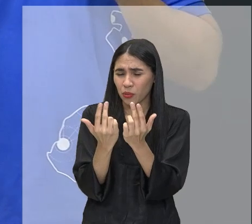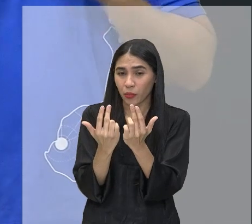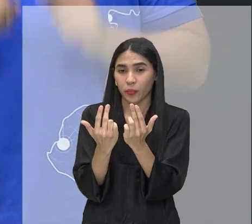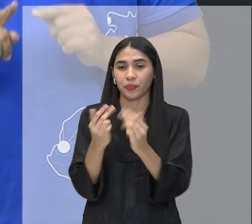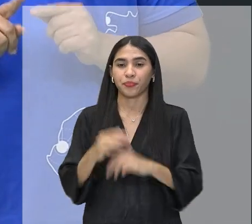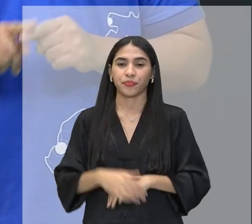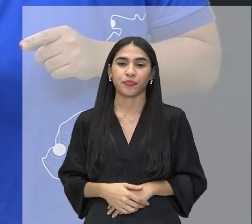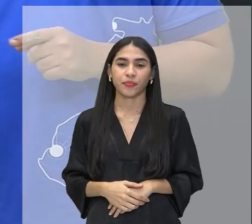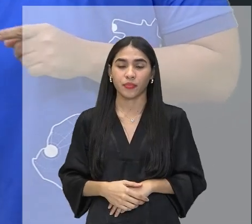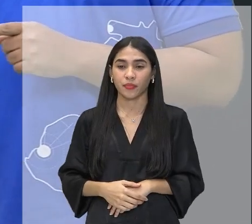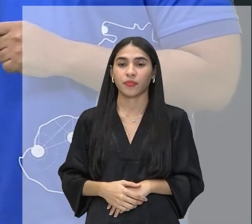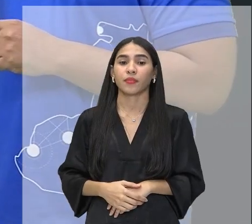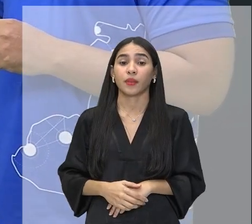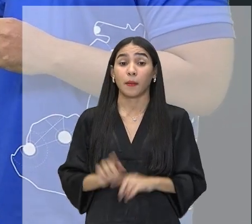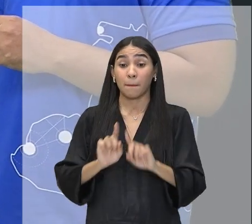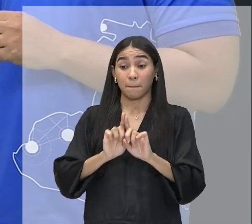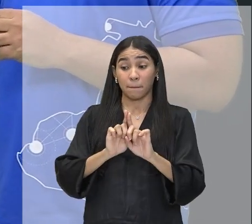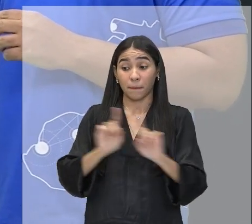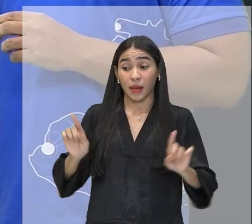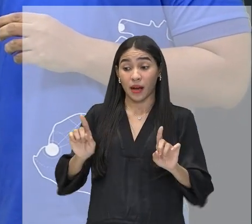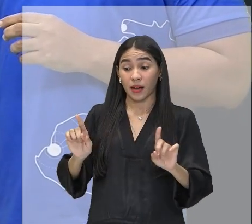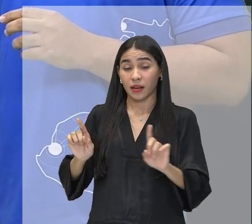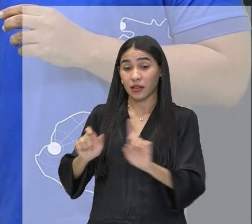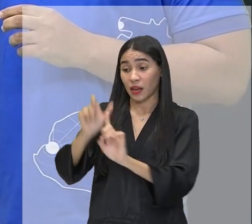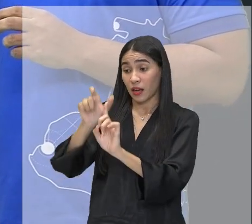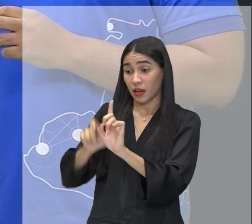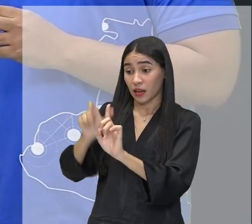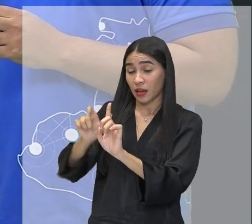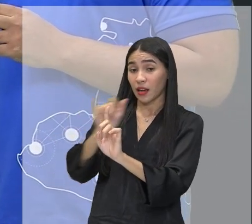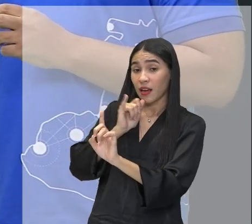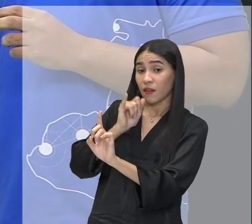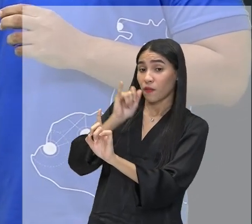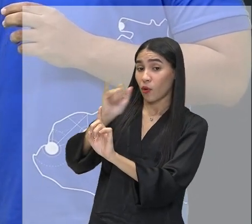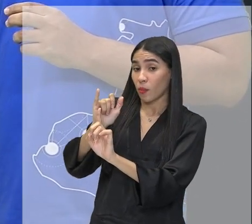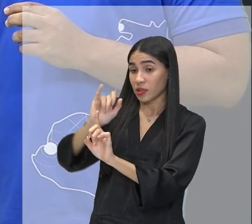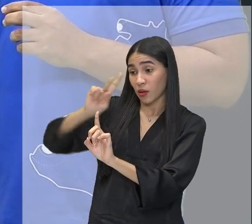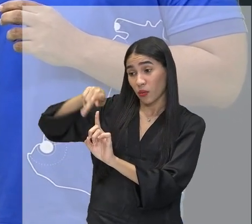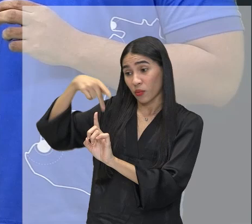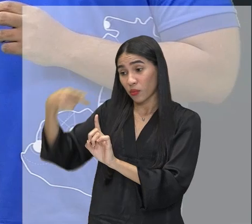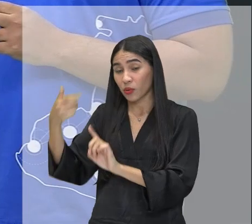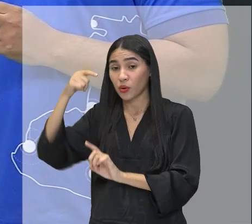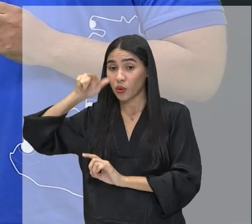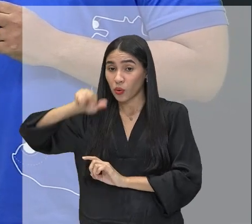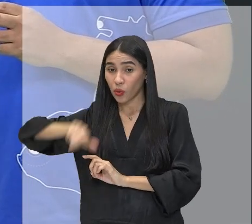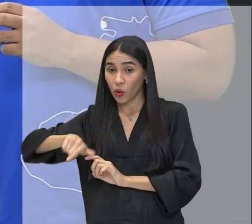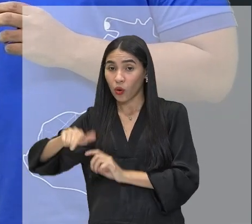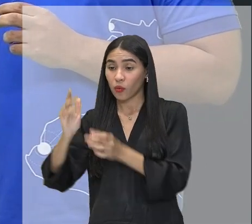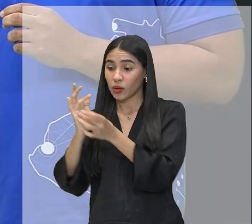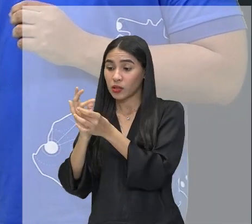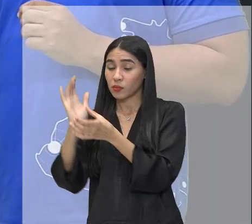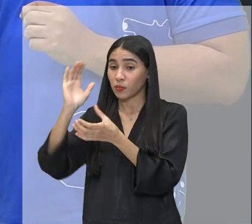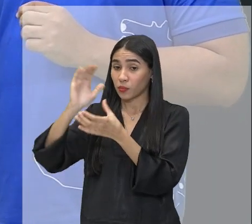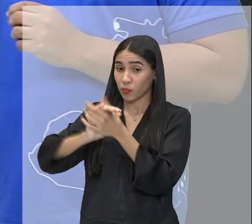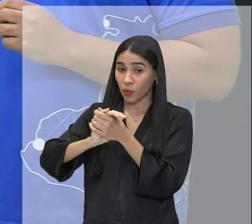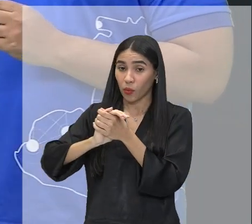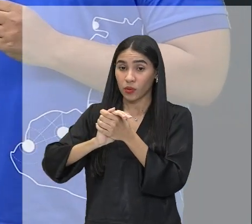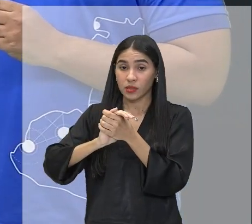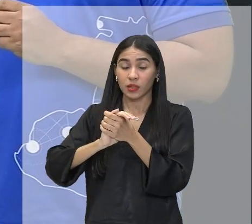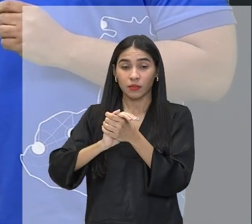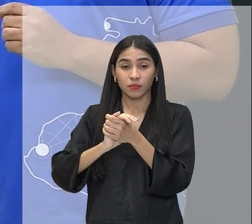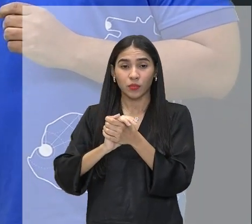falou. Já no momento em que a informação foi passada para a esposa do colega,